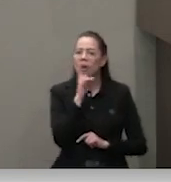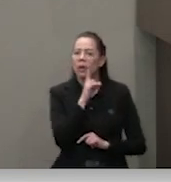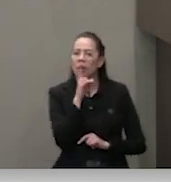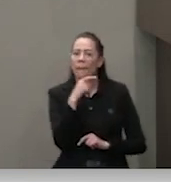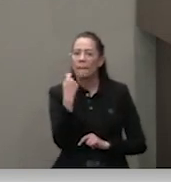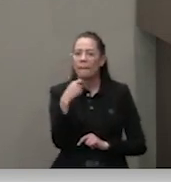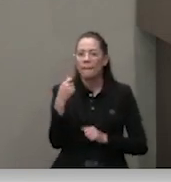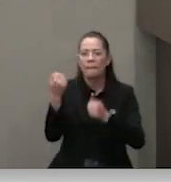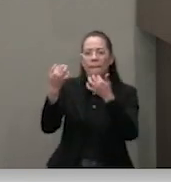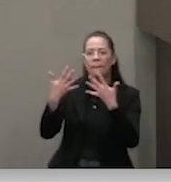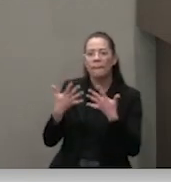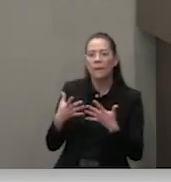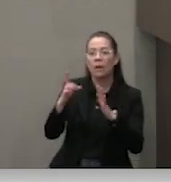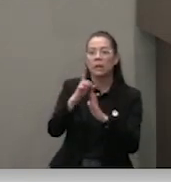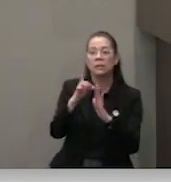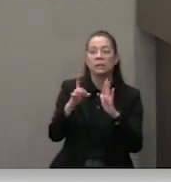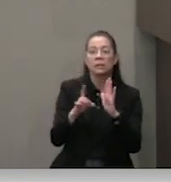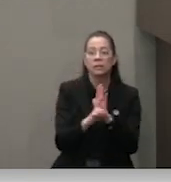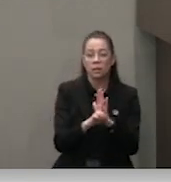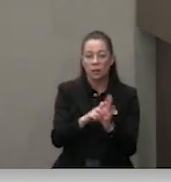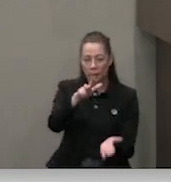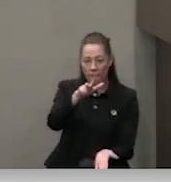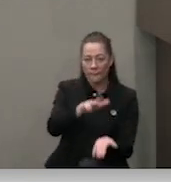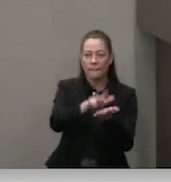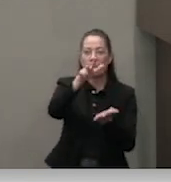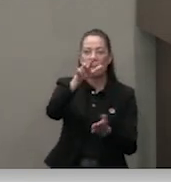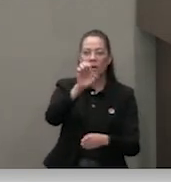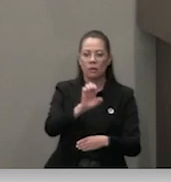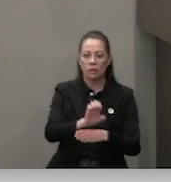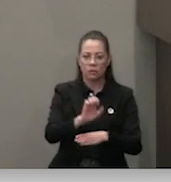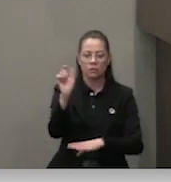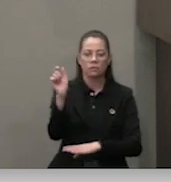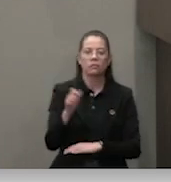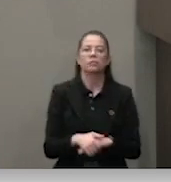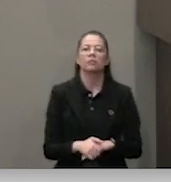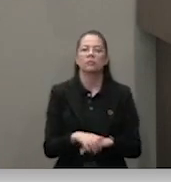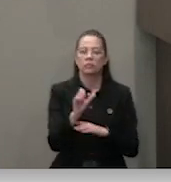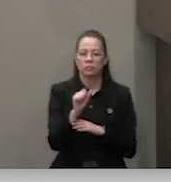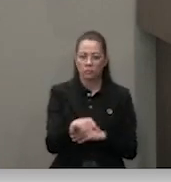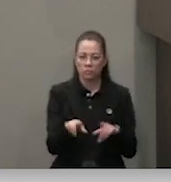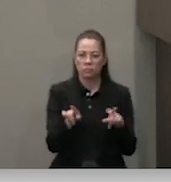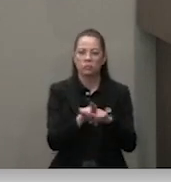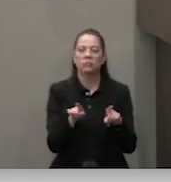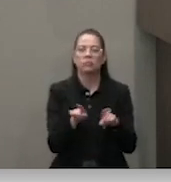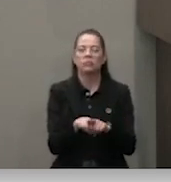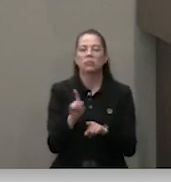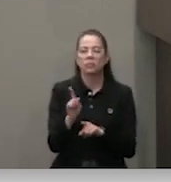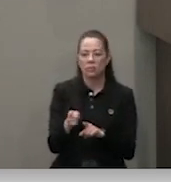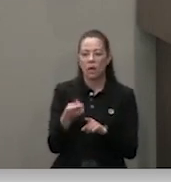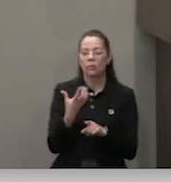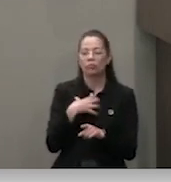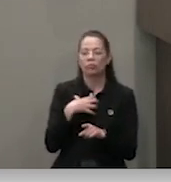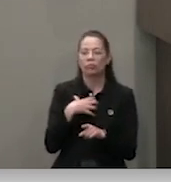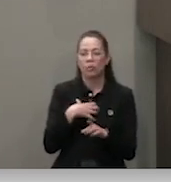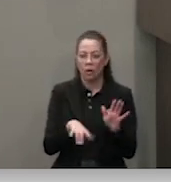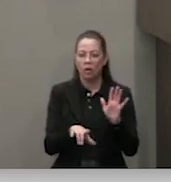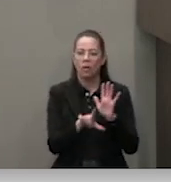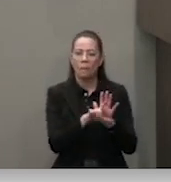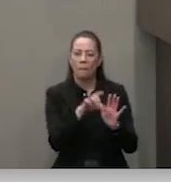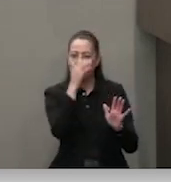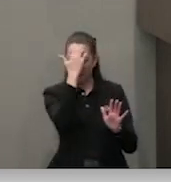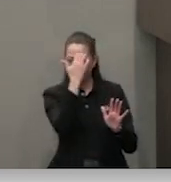ser declarada por decreto e aprovada pelo Estado também é o requisito legal não é uma